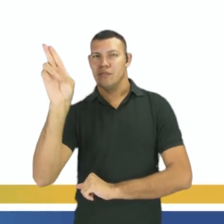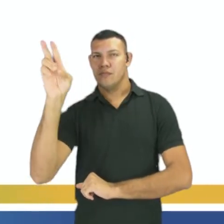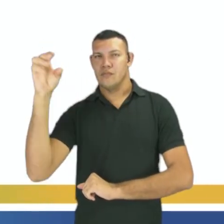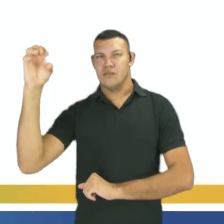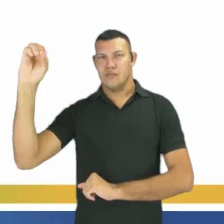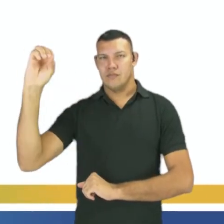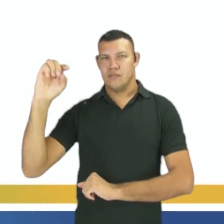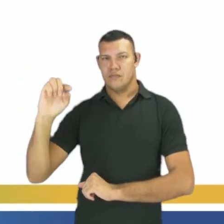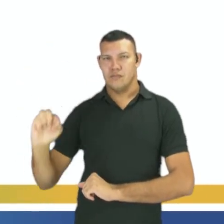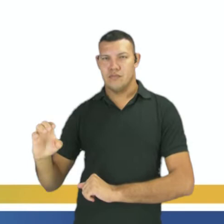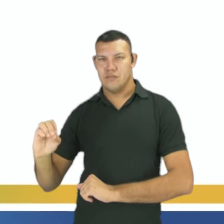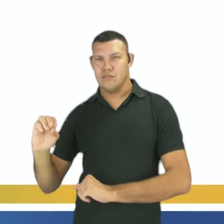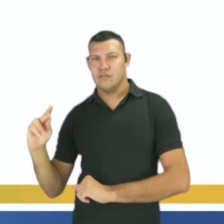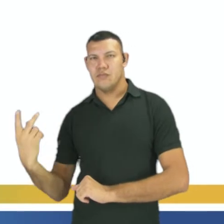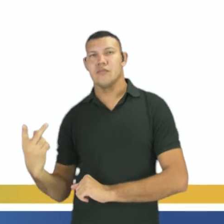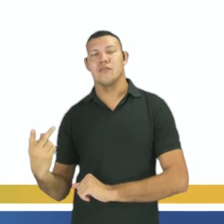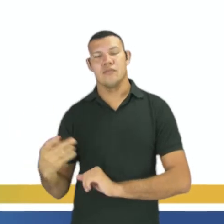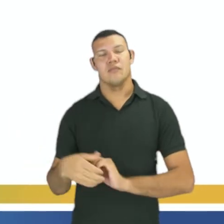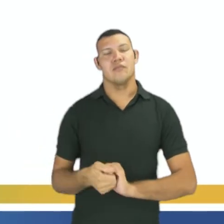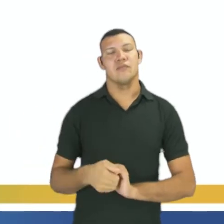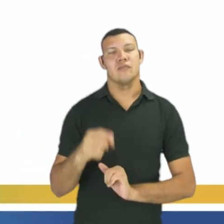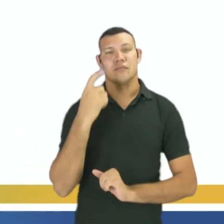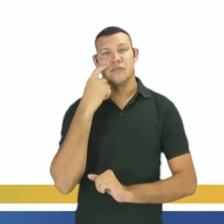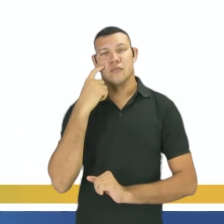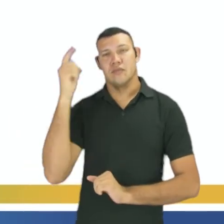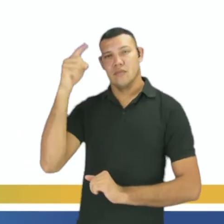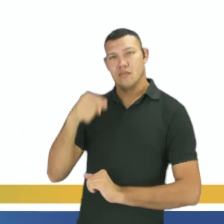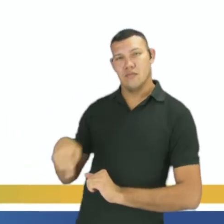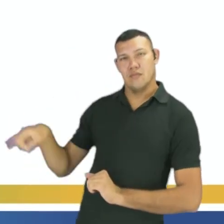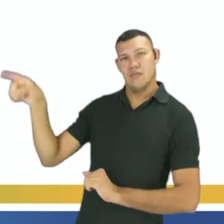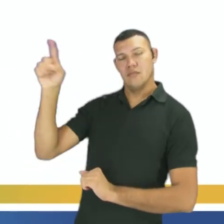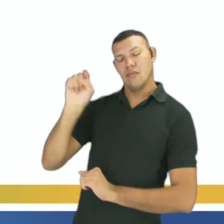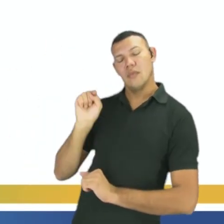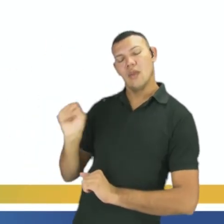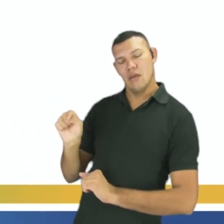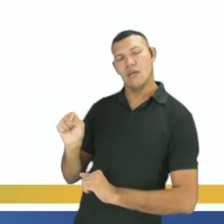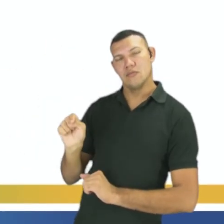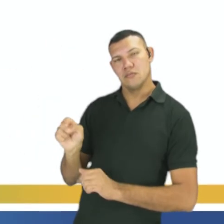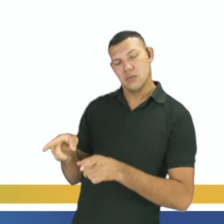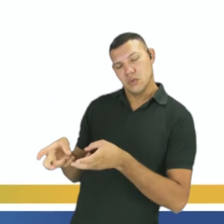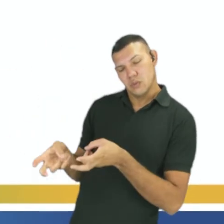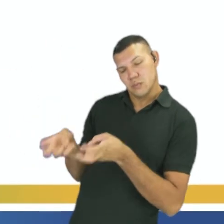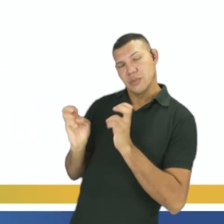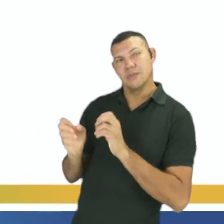hidroxila mais uma dupla O, que é essa carbonila aqui, que você pode observar.